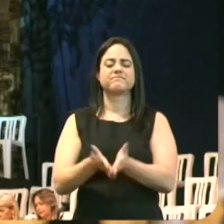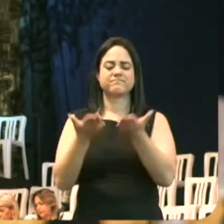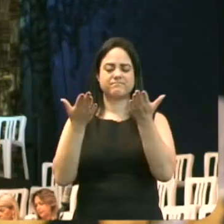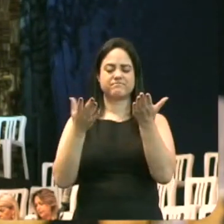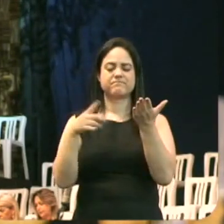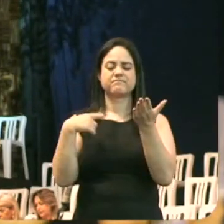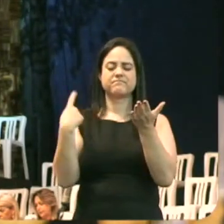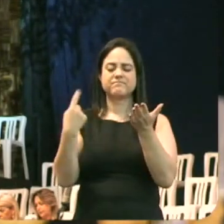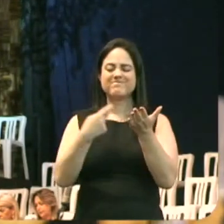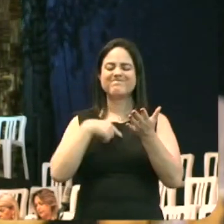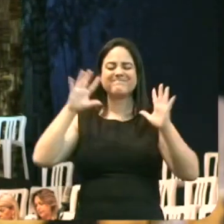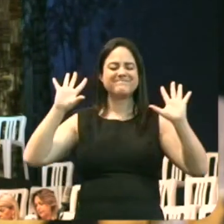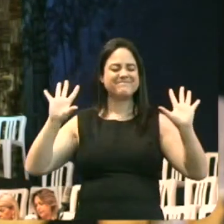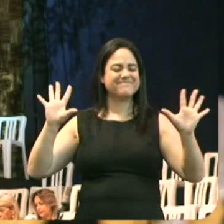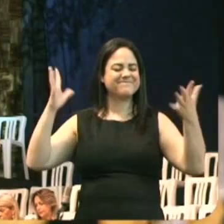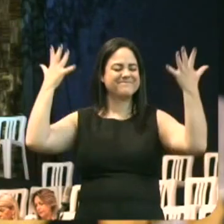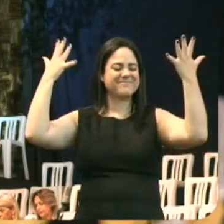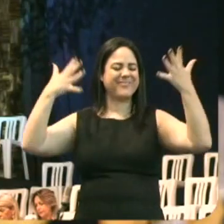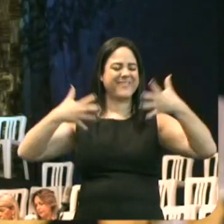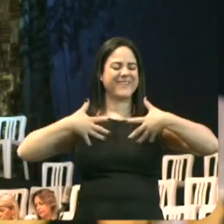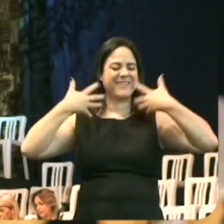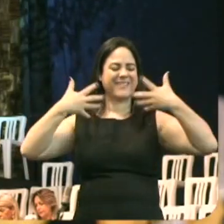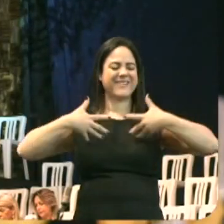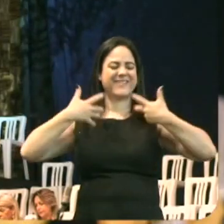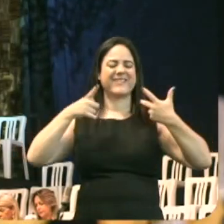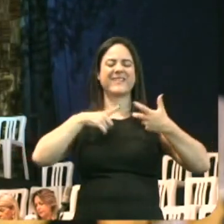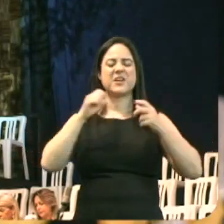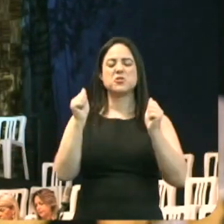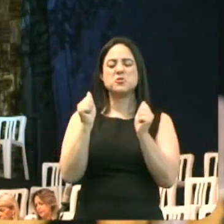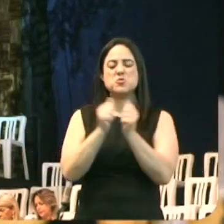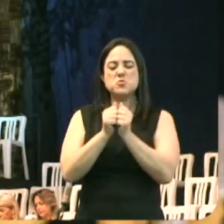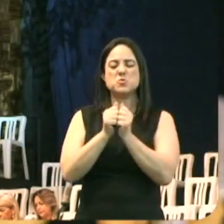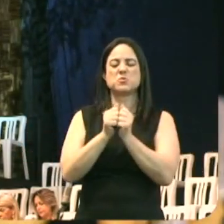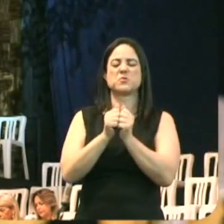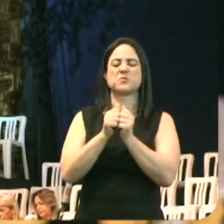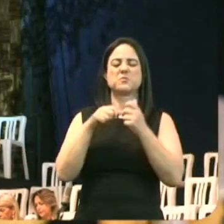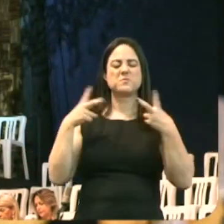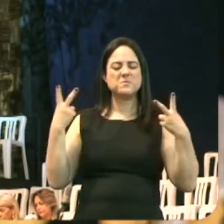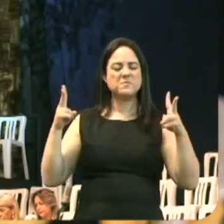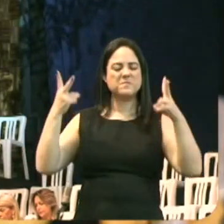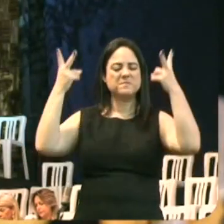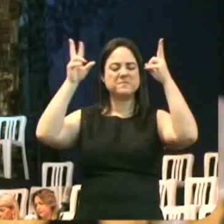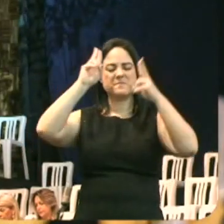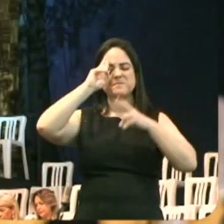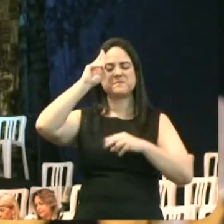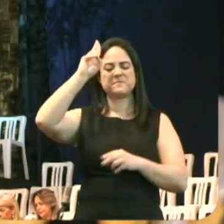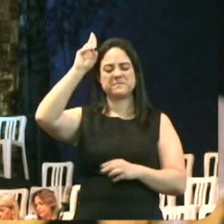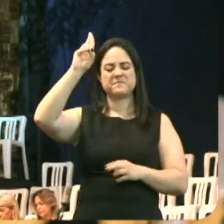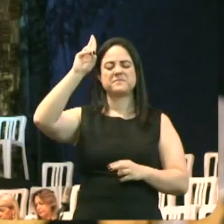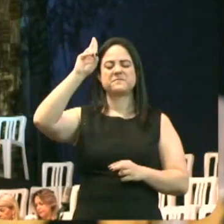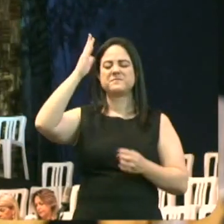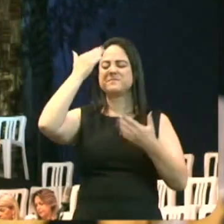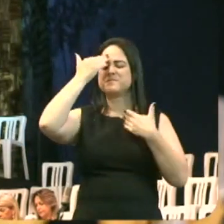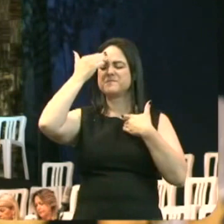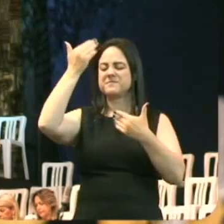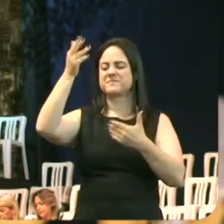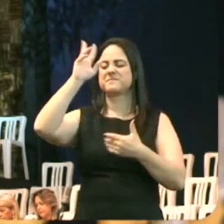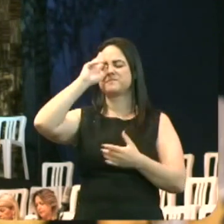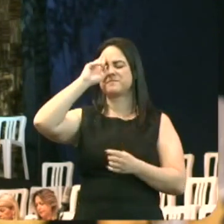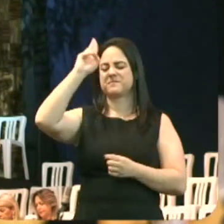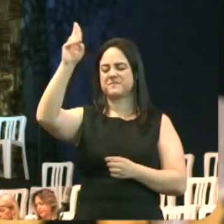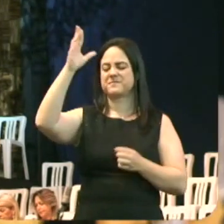gente celebre com alegria, junto com eles, a vitória do Senhor. Obrigado, Senhor,